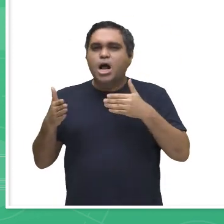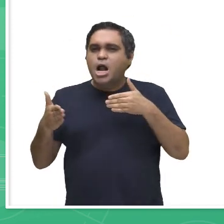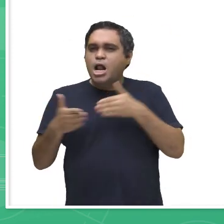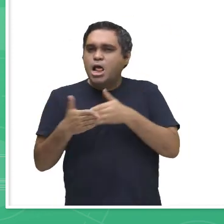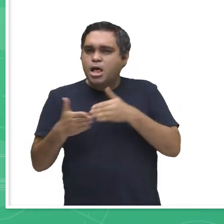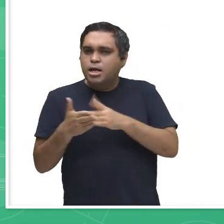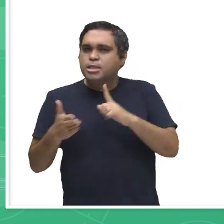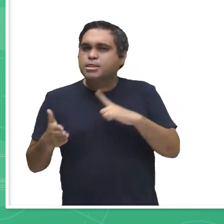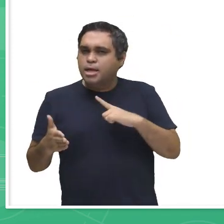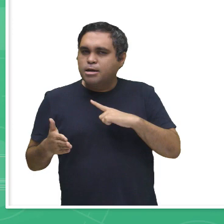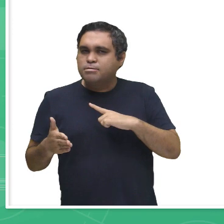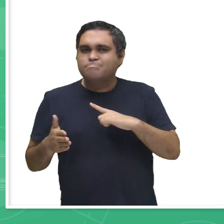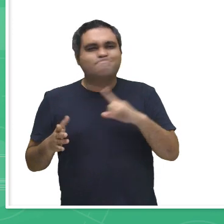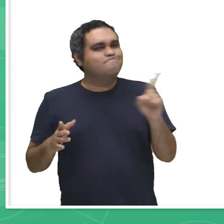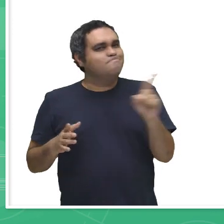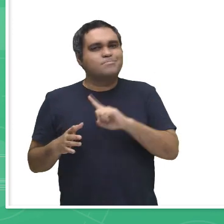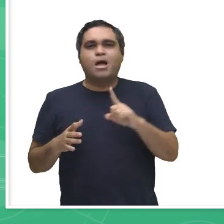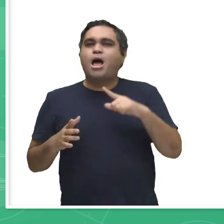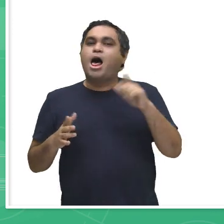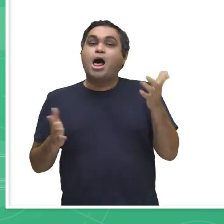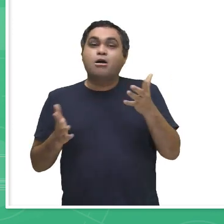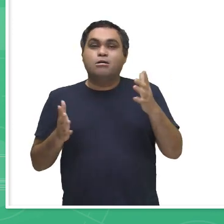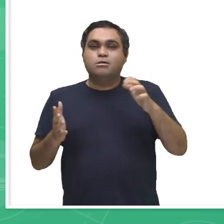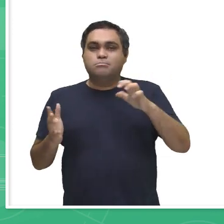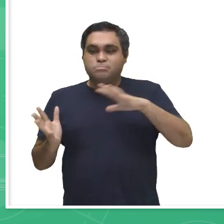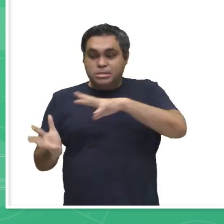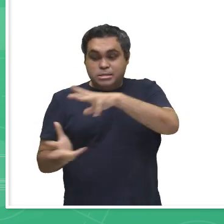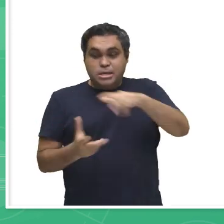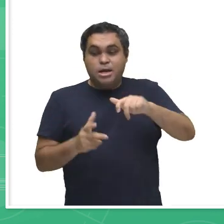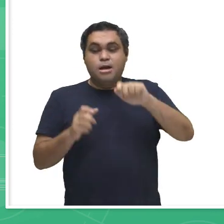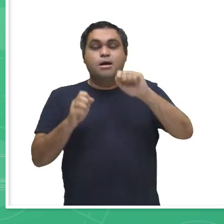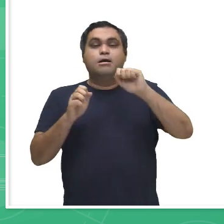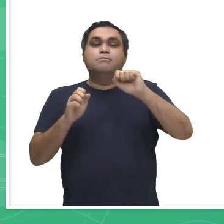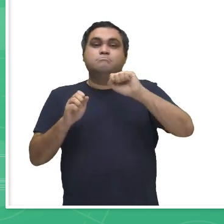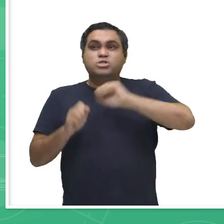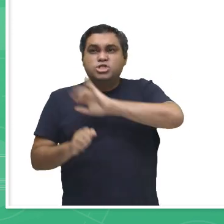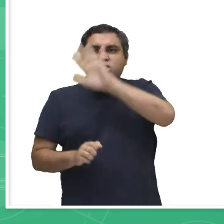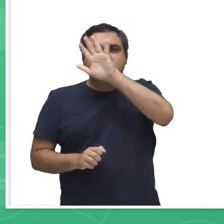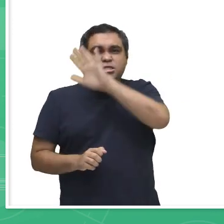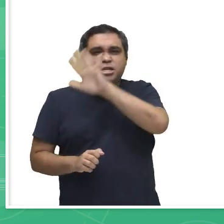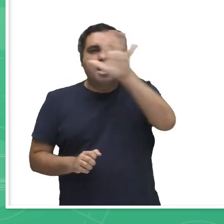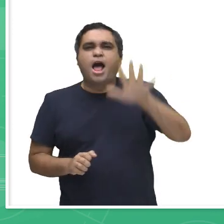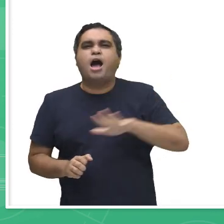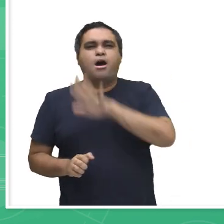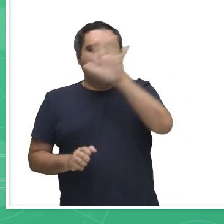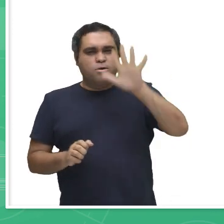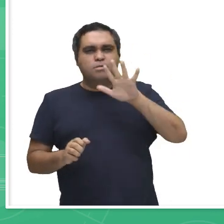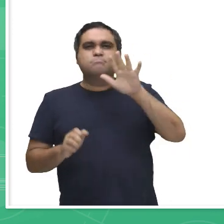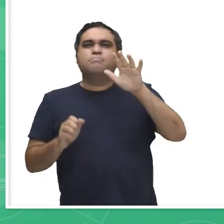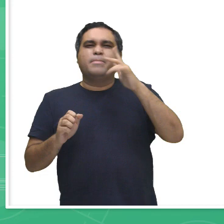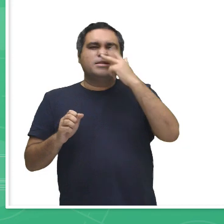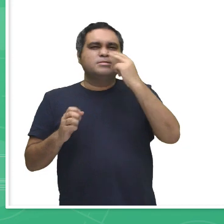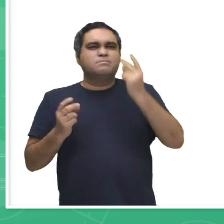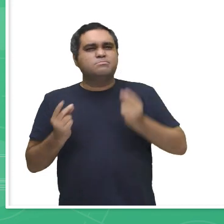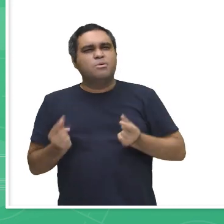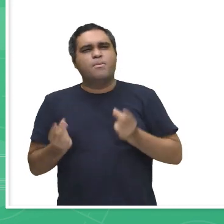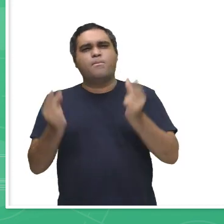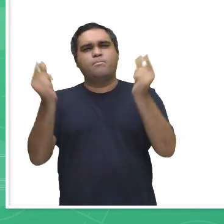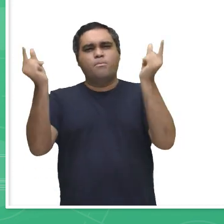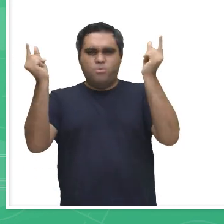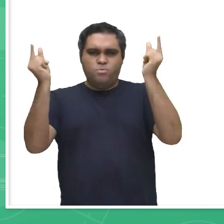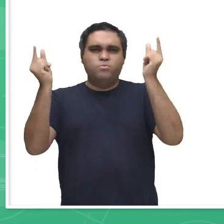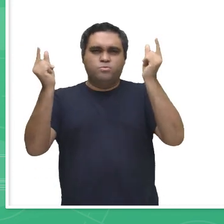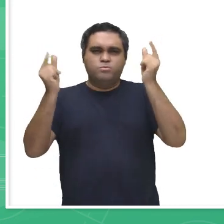ser agora o universo heliocêntrico, né? Que é o universo infinito. Saímos